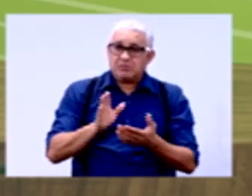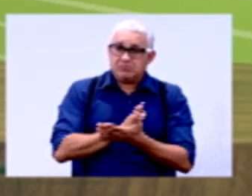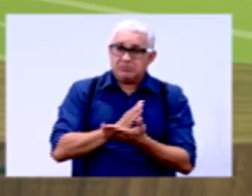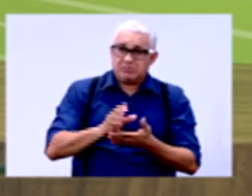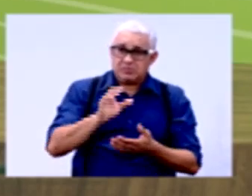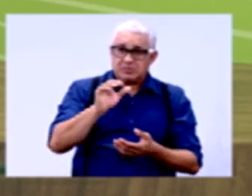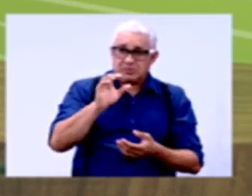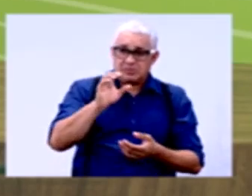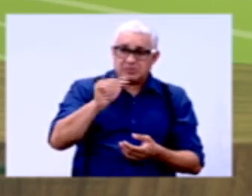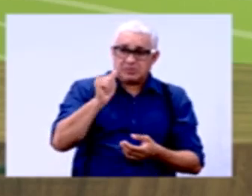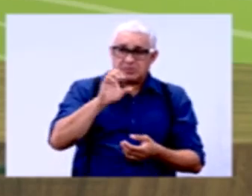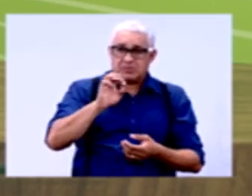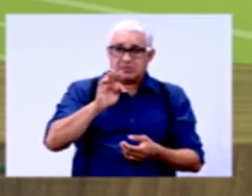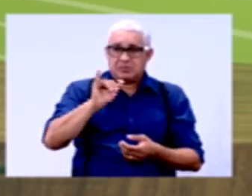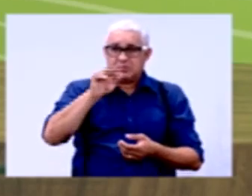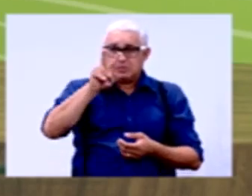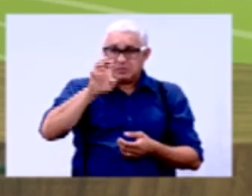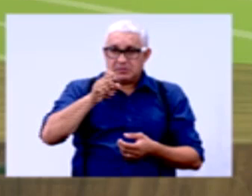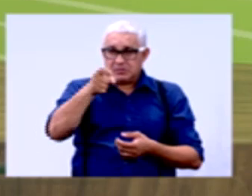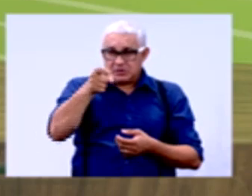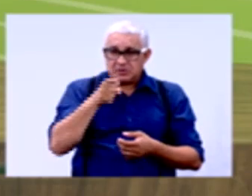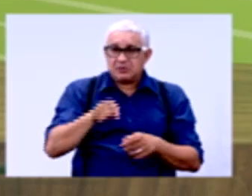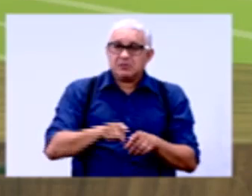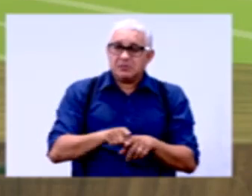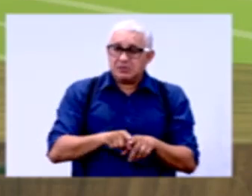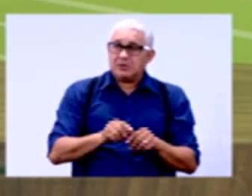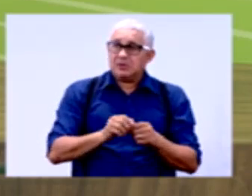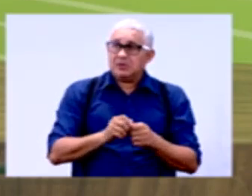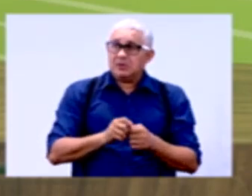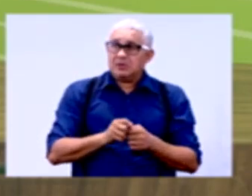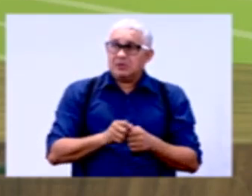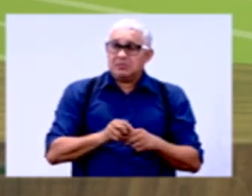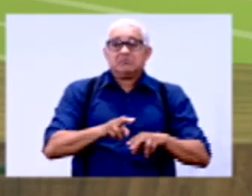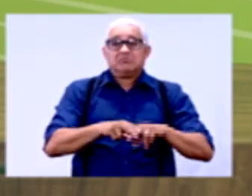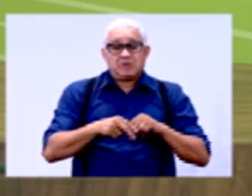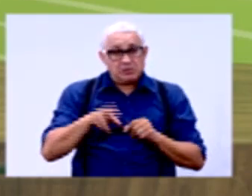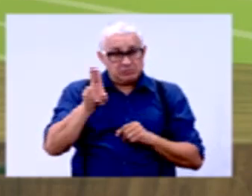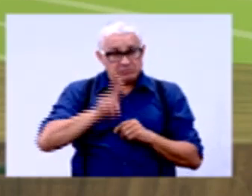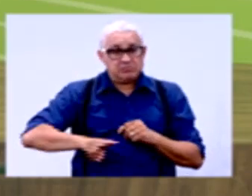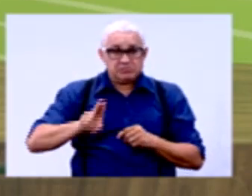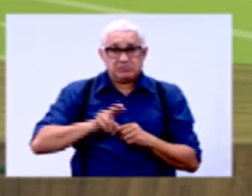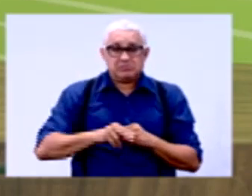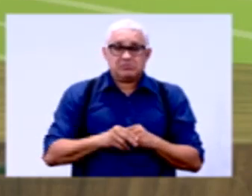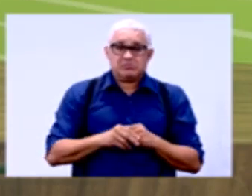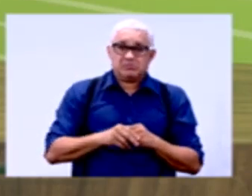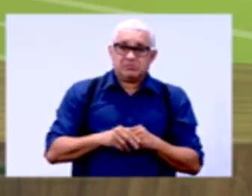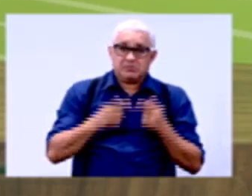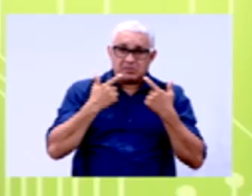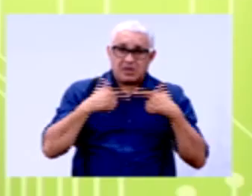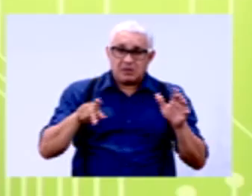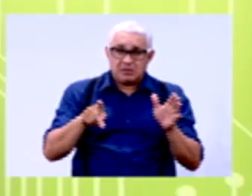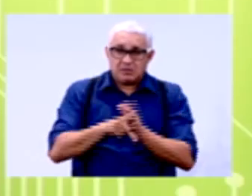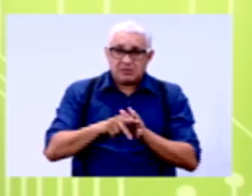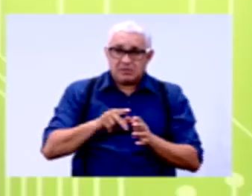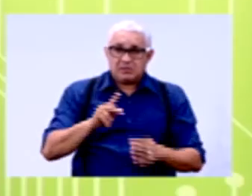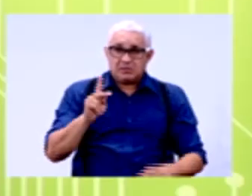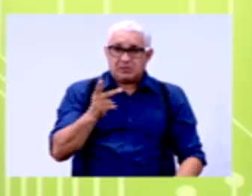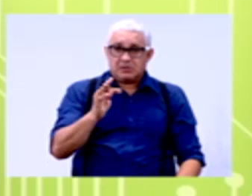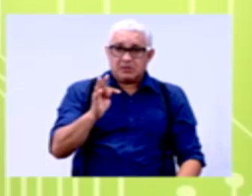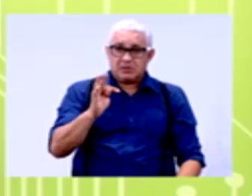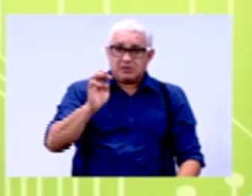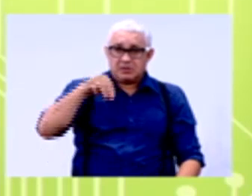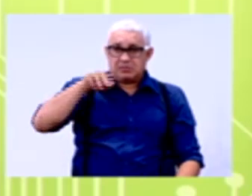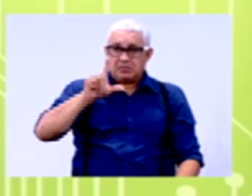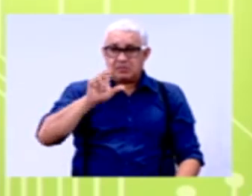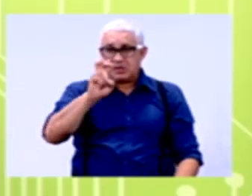ActiveX, algumas coisas já inclusive estão sendo descontinuados por conta de utilizar os recursos da linguagem. Legal. Na